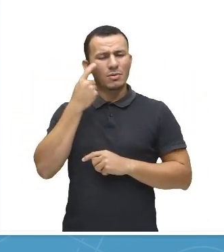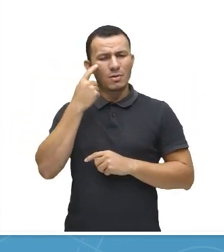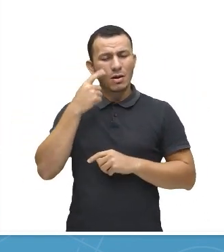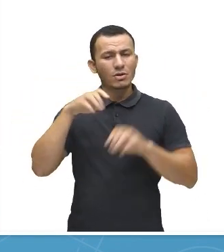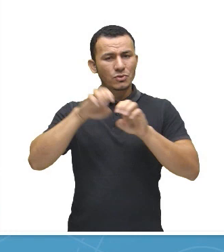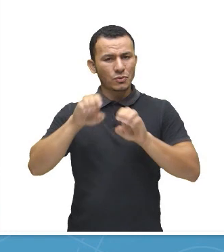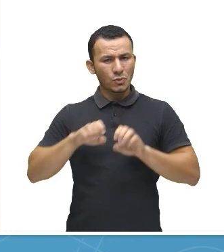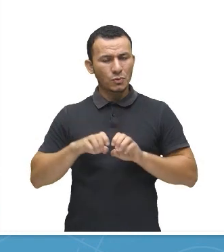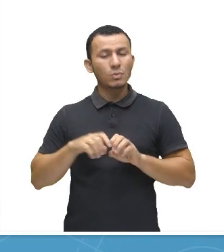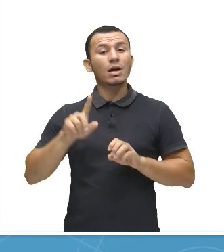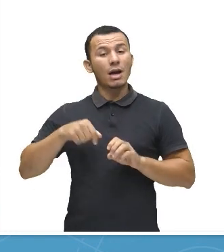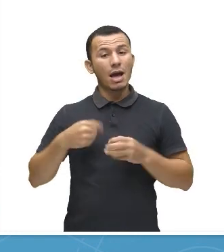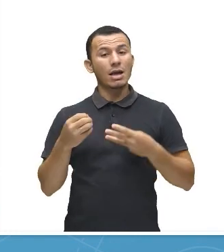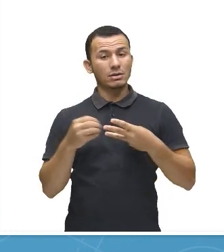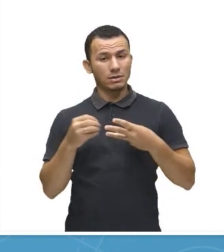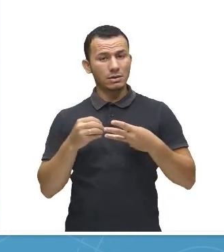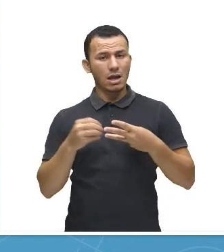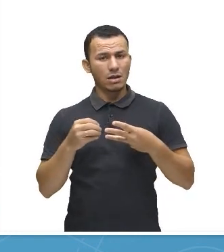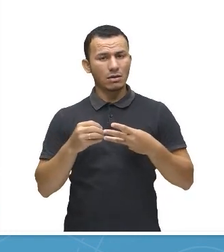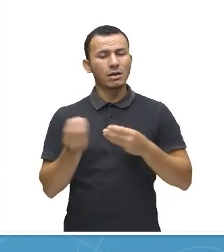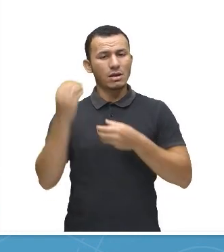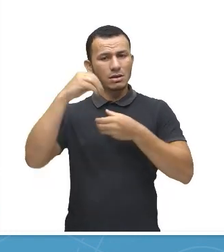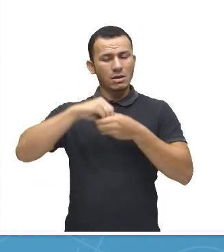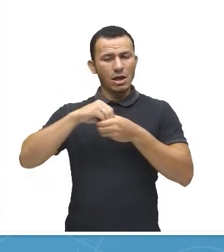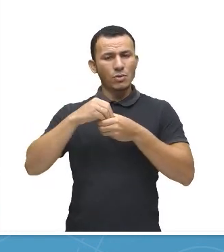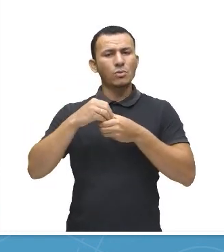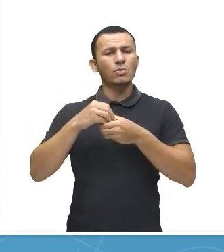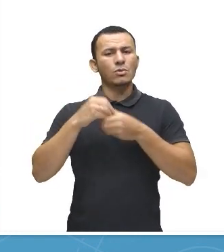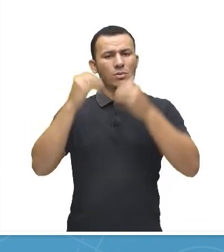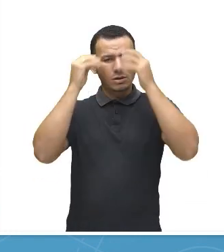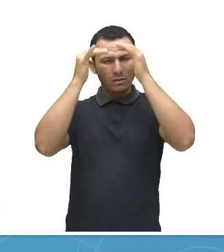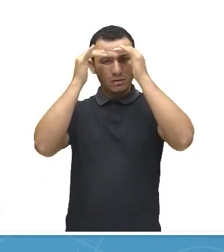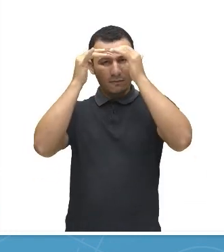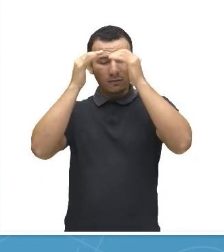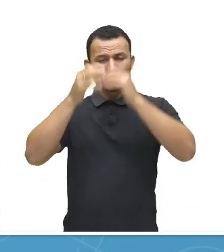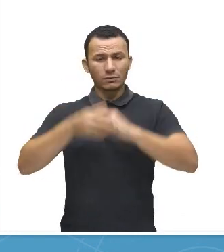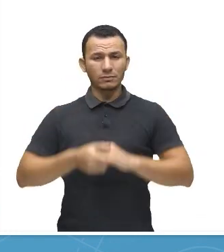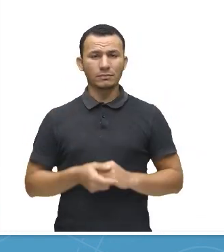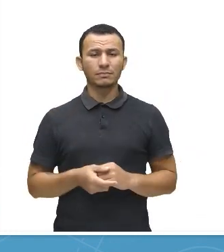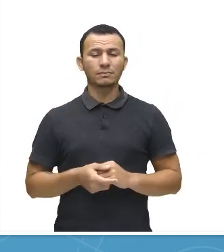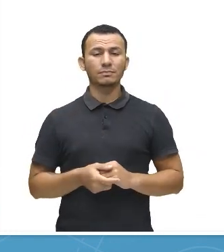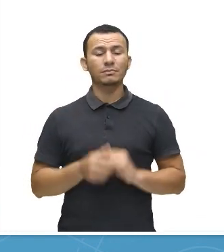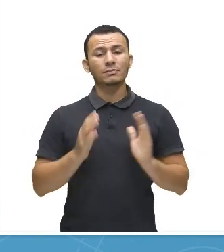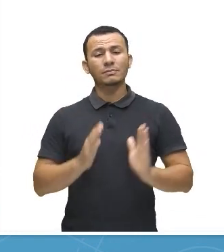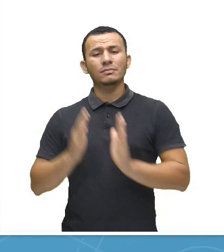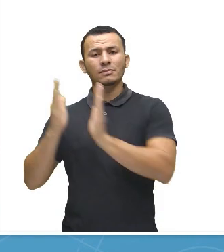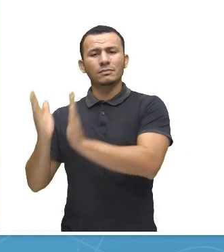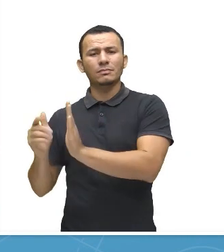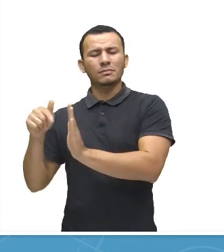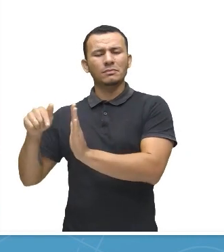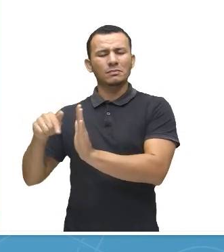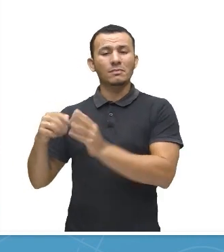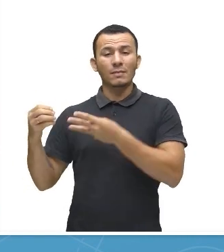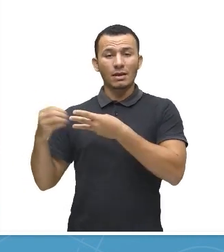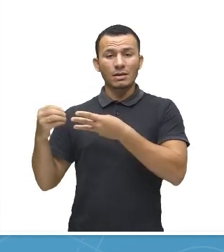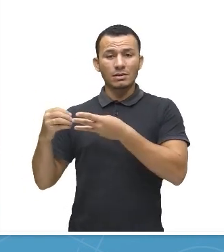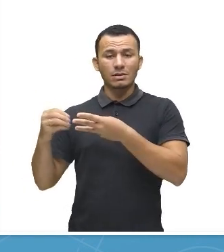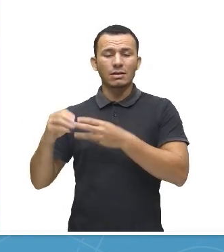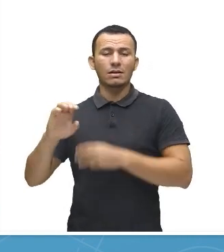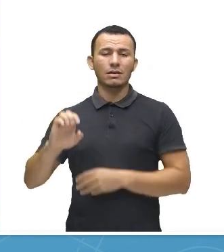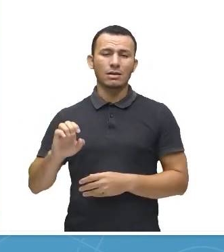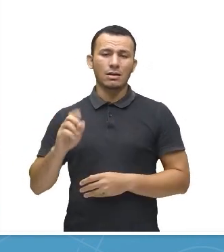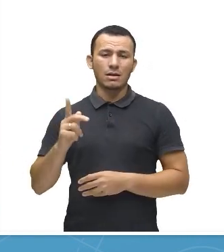célula, compõe o nosso tecido nervoso, tá bom? Ao lado nós temos uma célula epidérmica, né? Uma célula